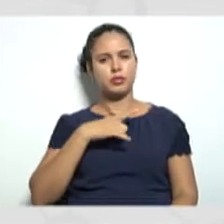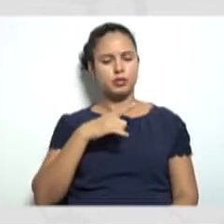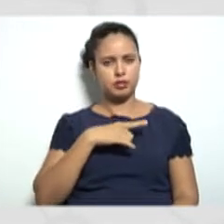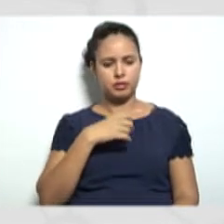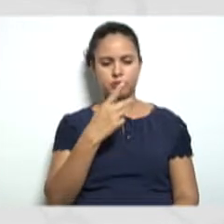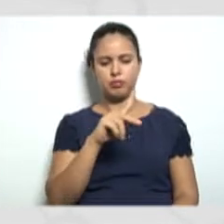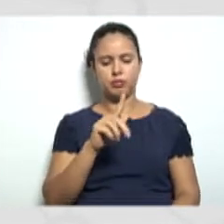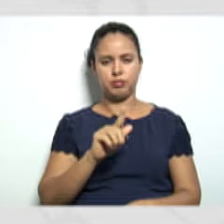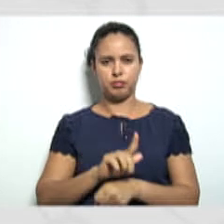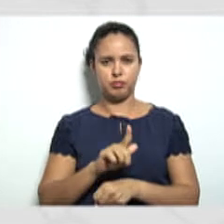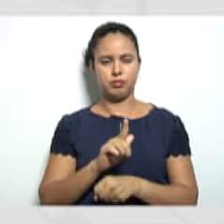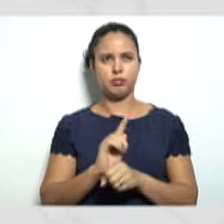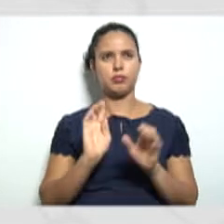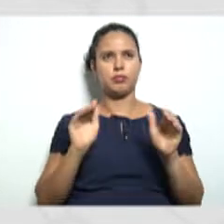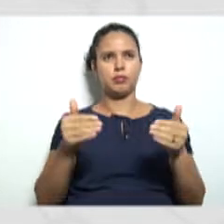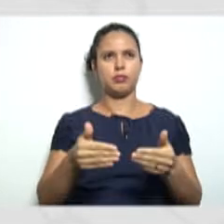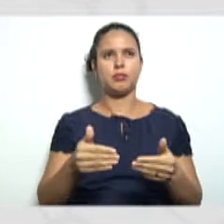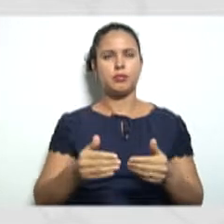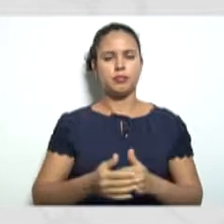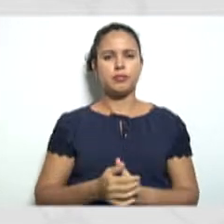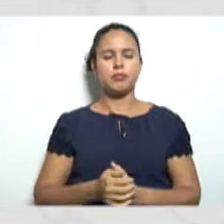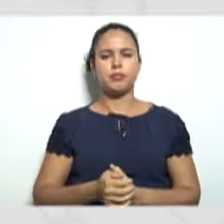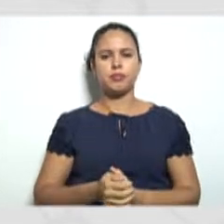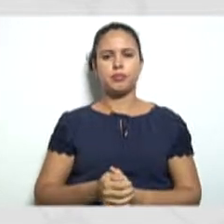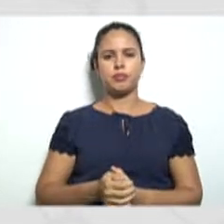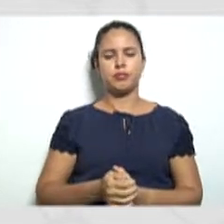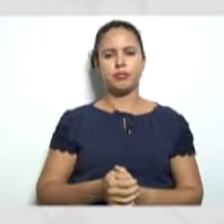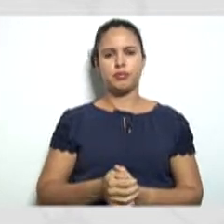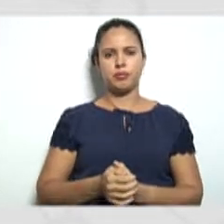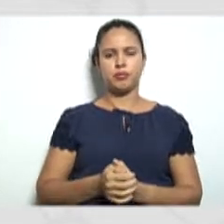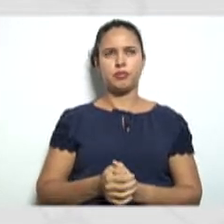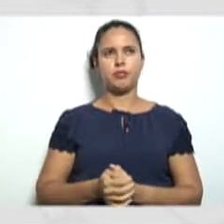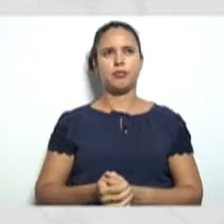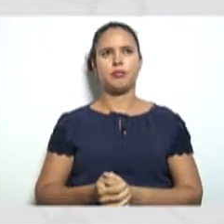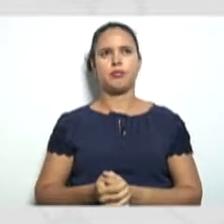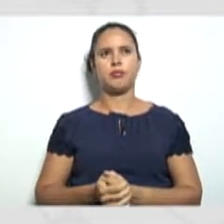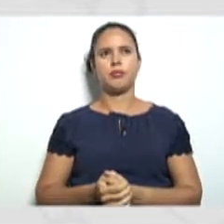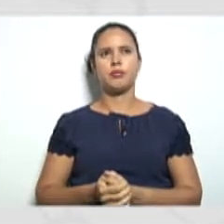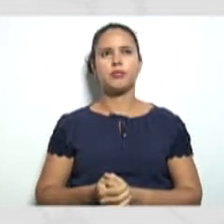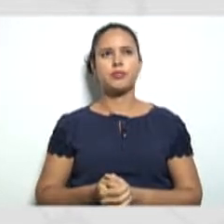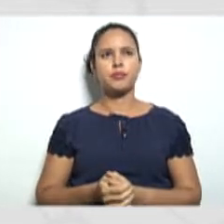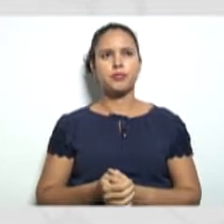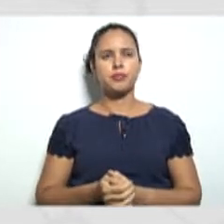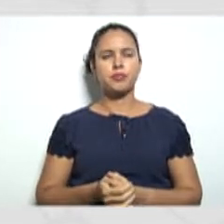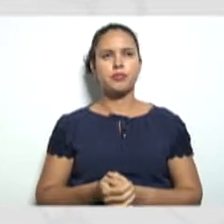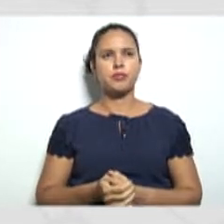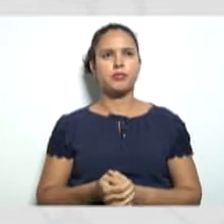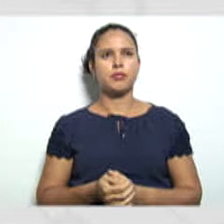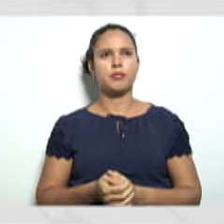dos serviços. Da mesma forma que as transportadoras convencionais,